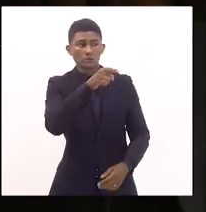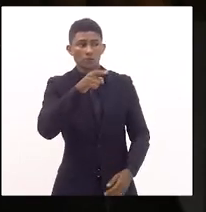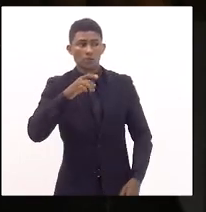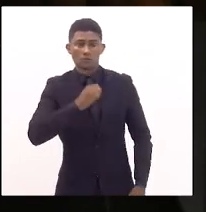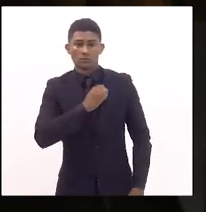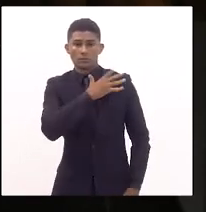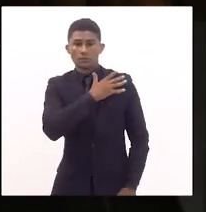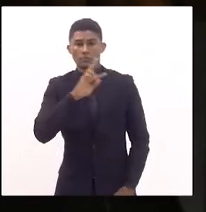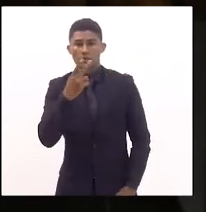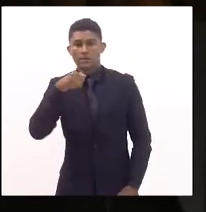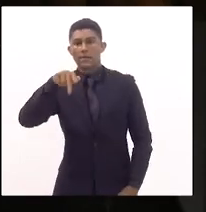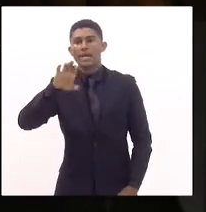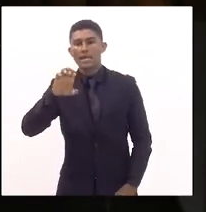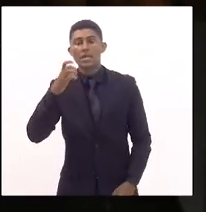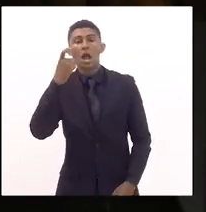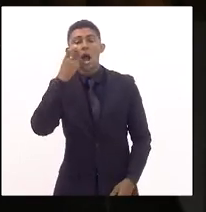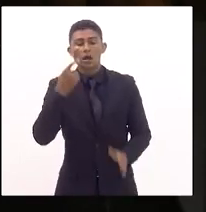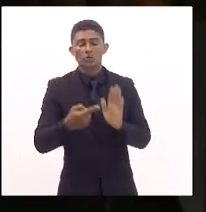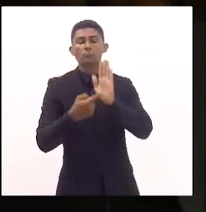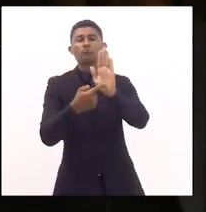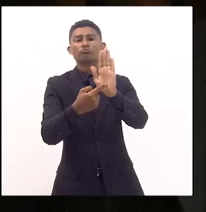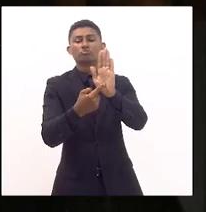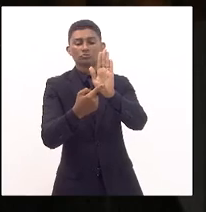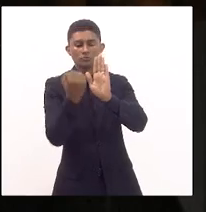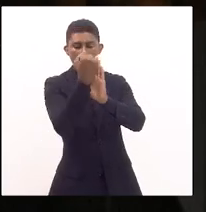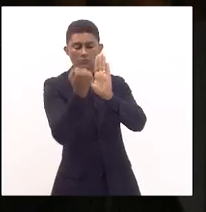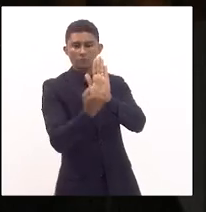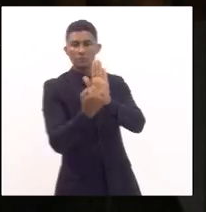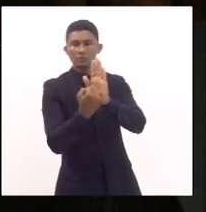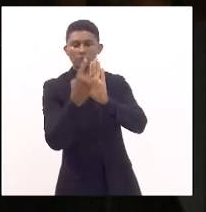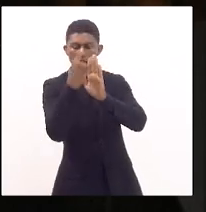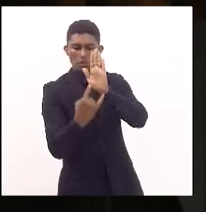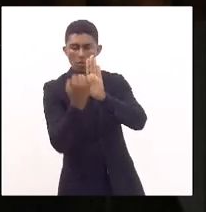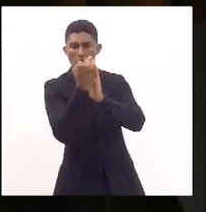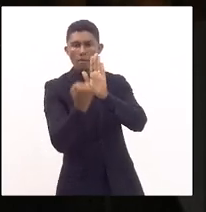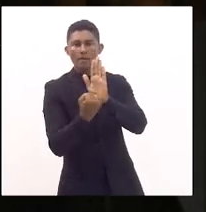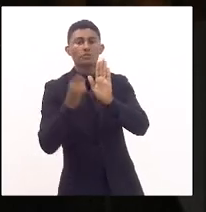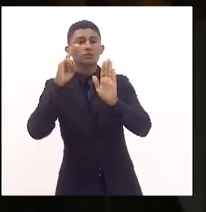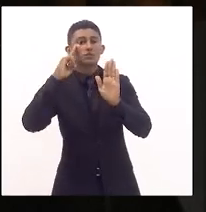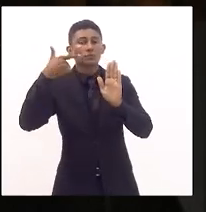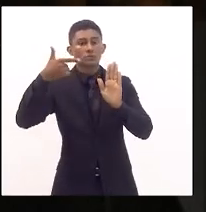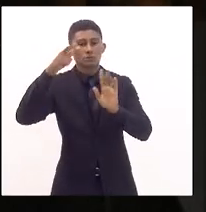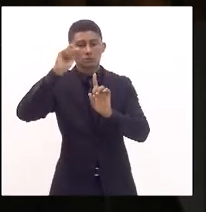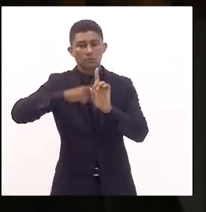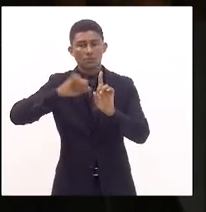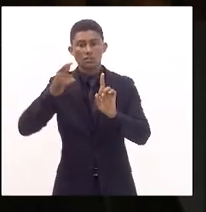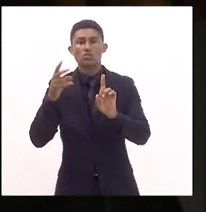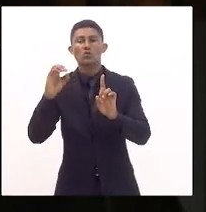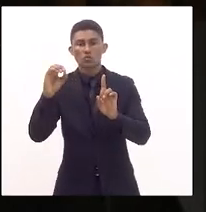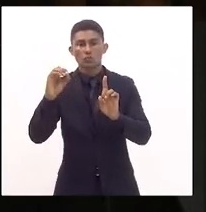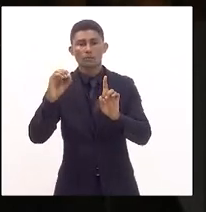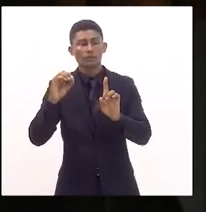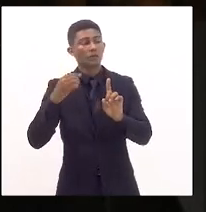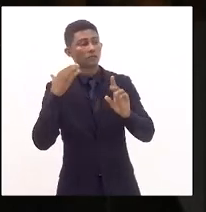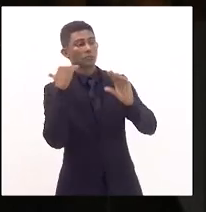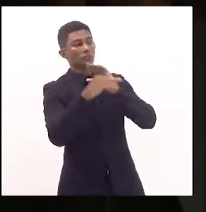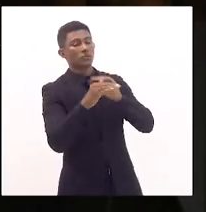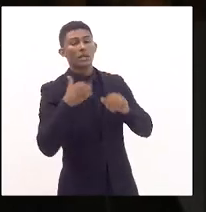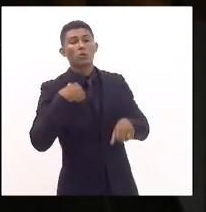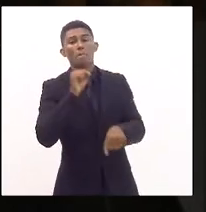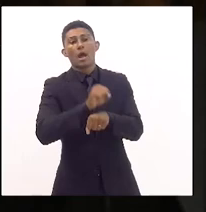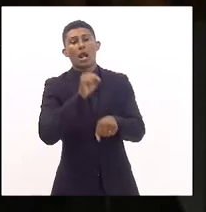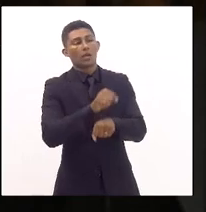aqui o ofício que foi feito no dia 2 de junho. Estou aguardando a resposta.